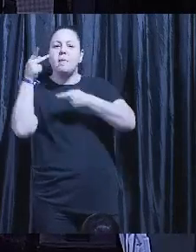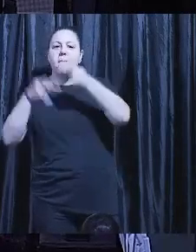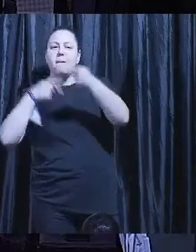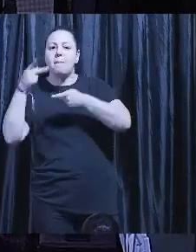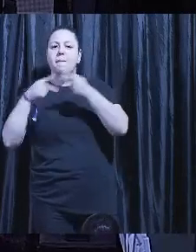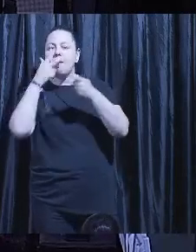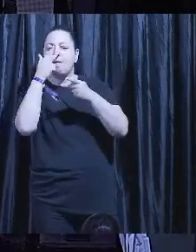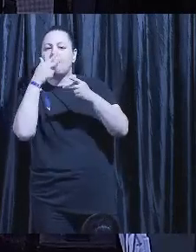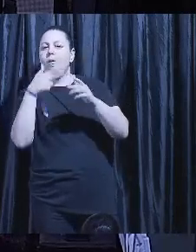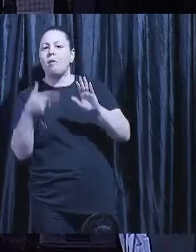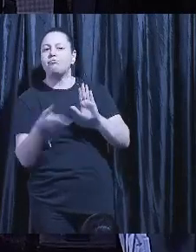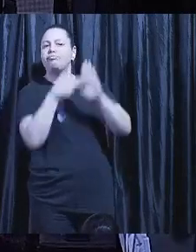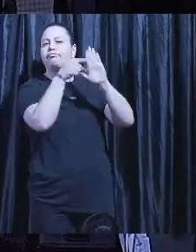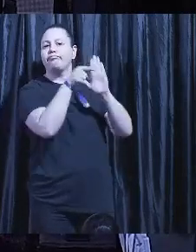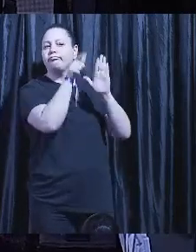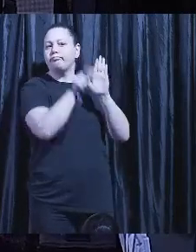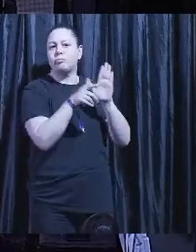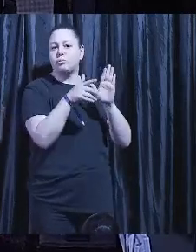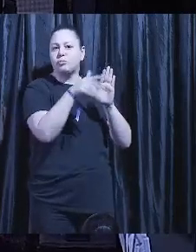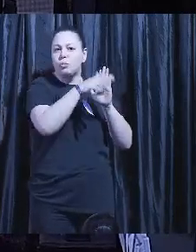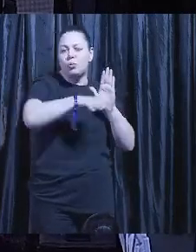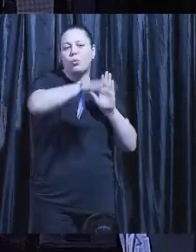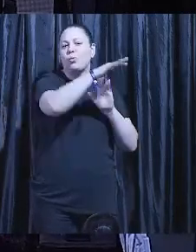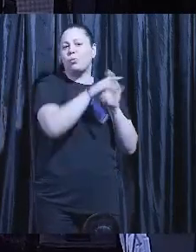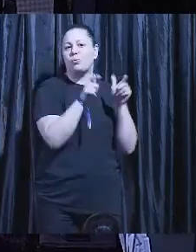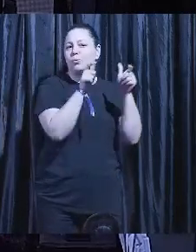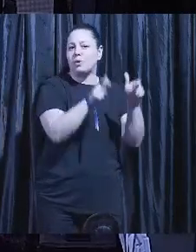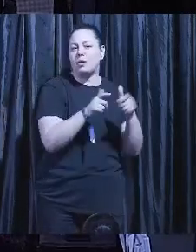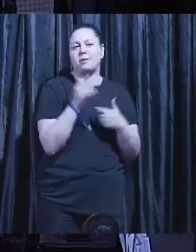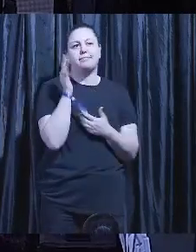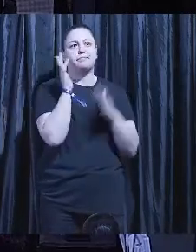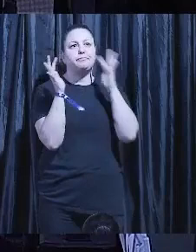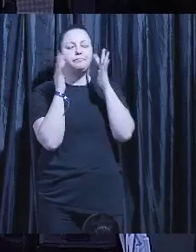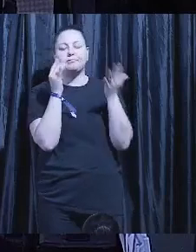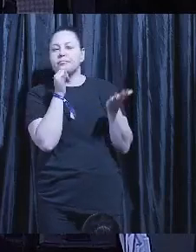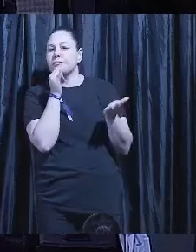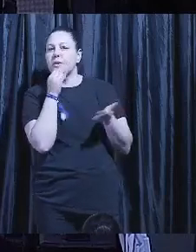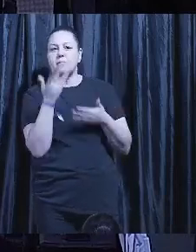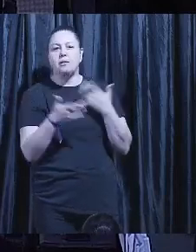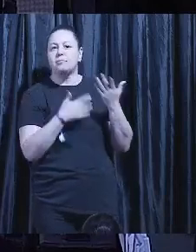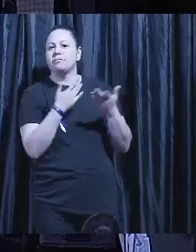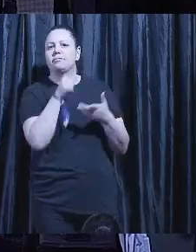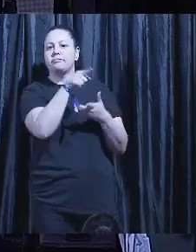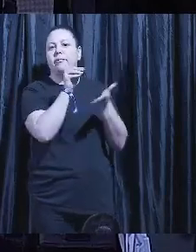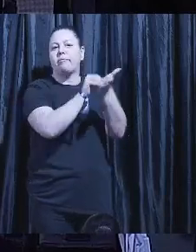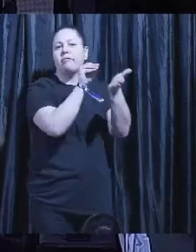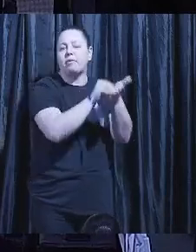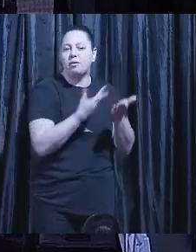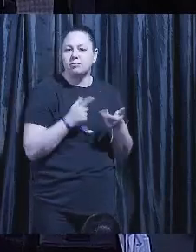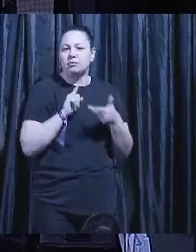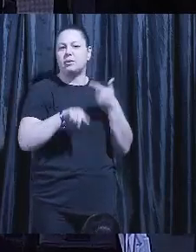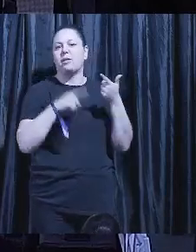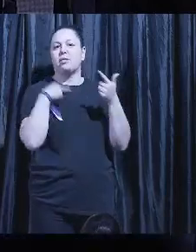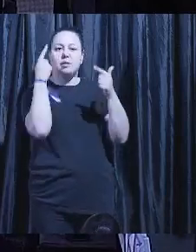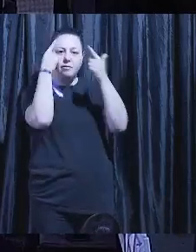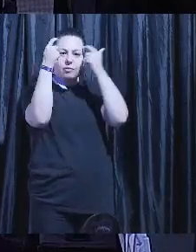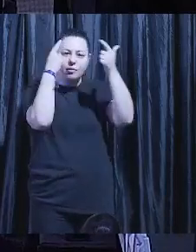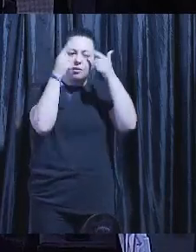que é esse território o tempo todo, como um lugar de escassez, de